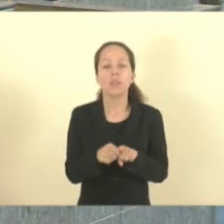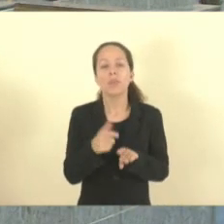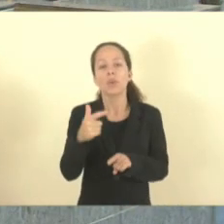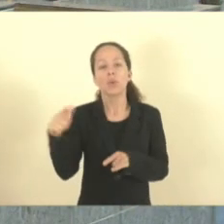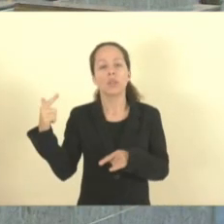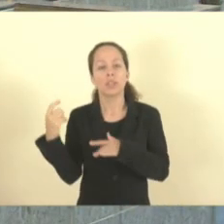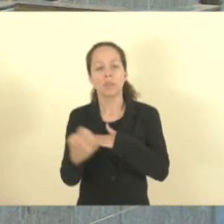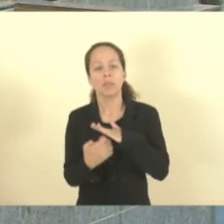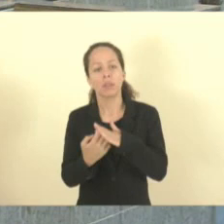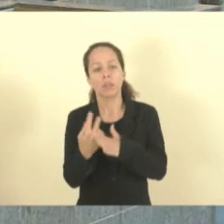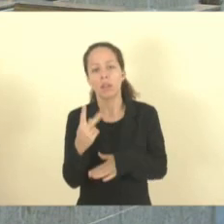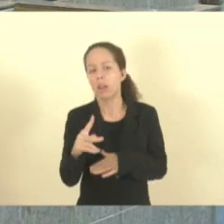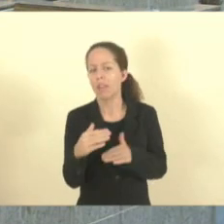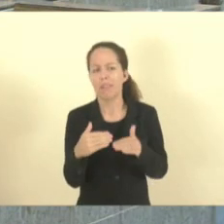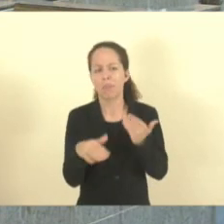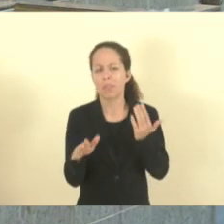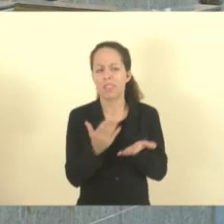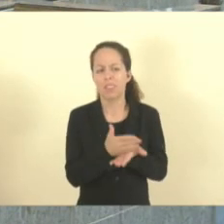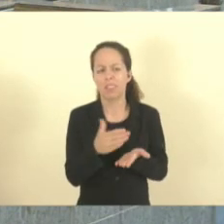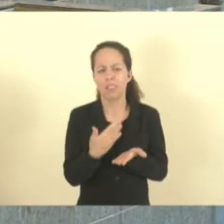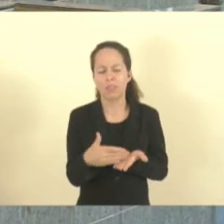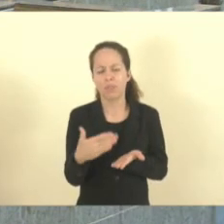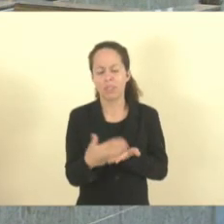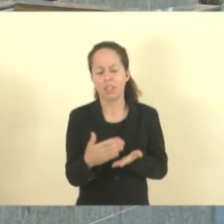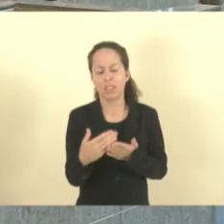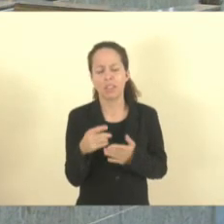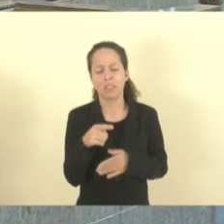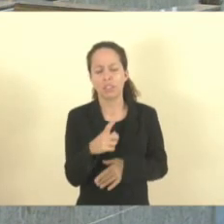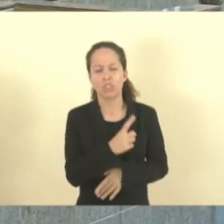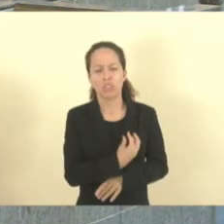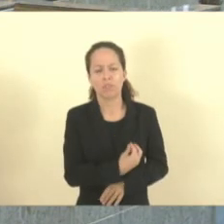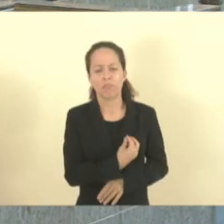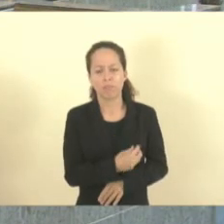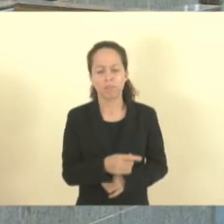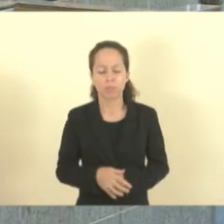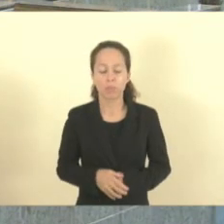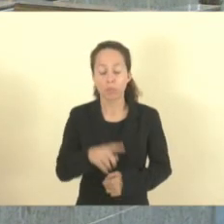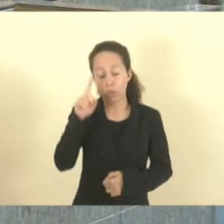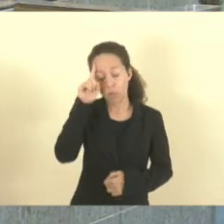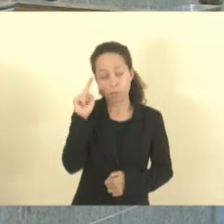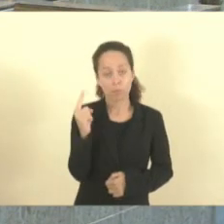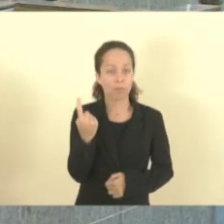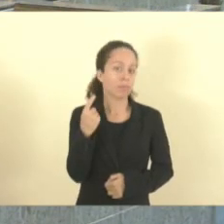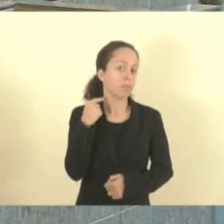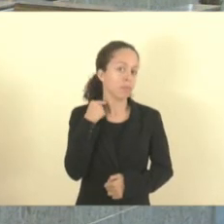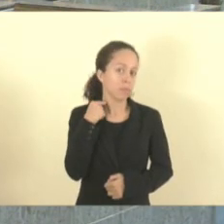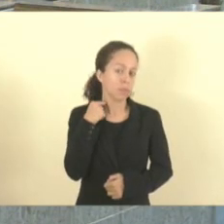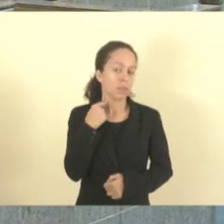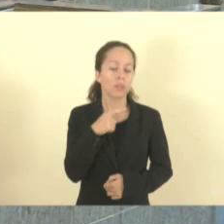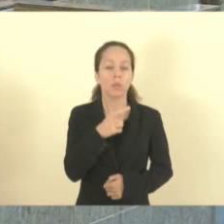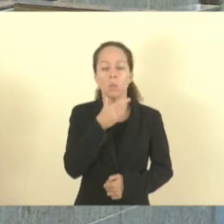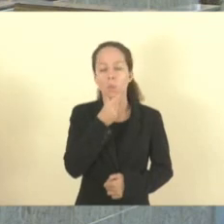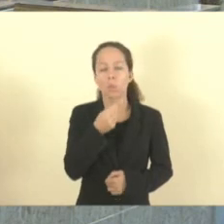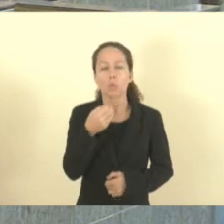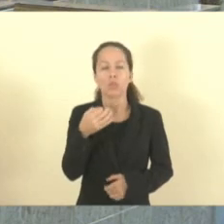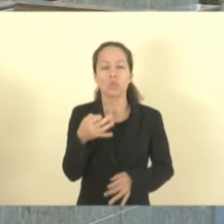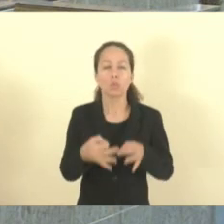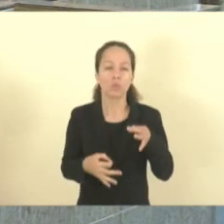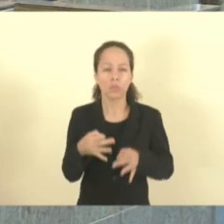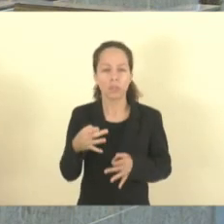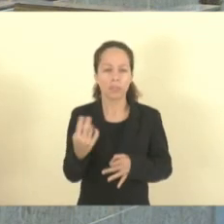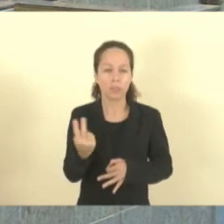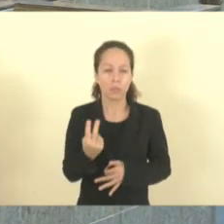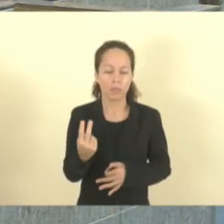com a entidade societária que estava se firmando ali. No dia 1º de maio, o juiz da 2ª Vara Civil